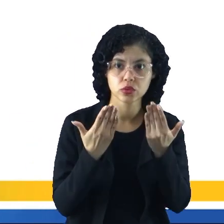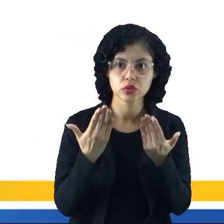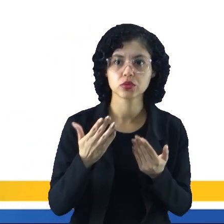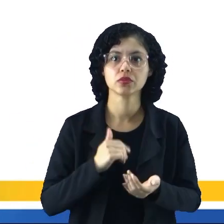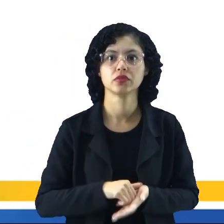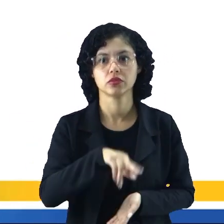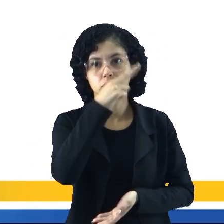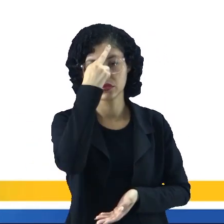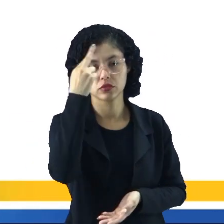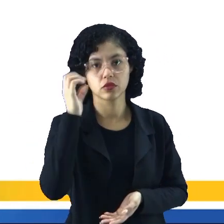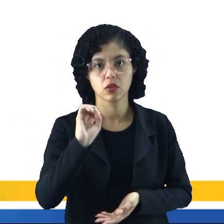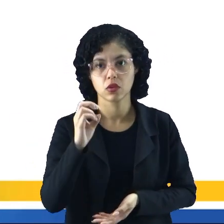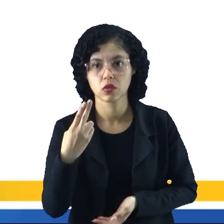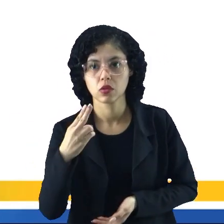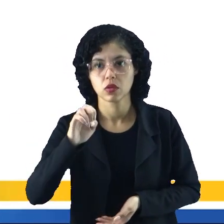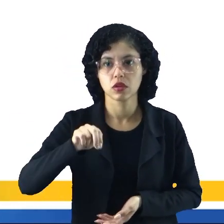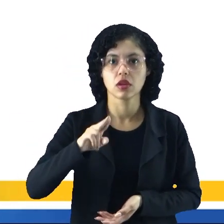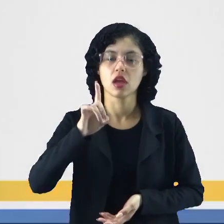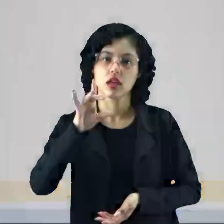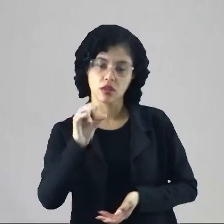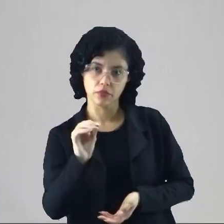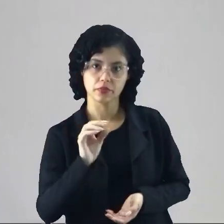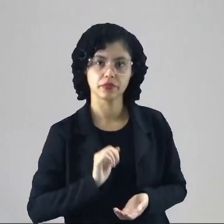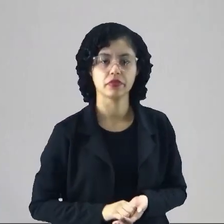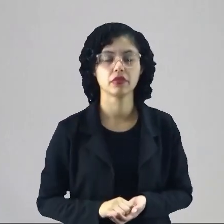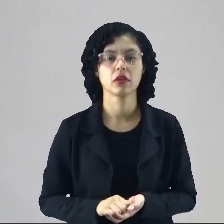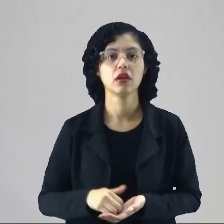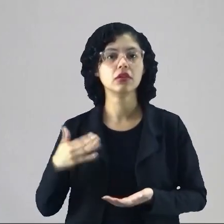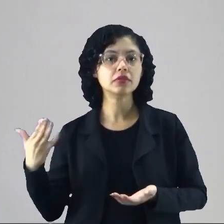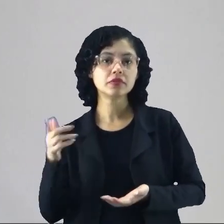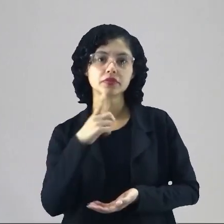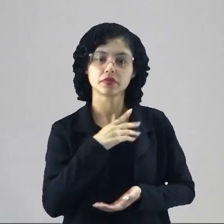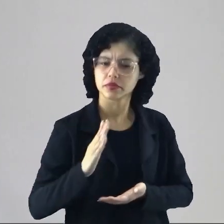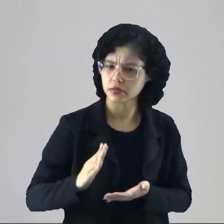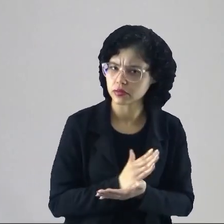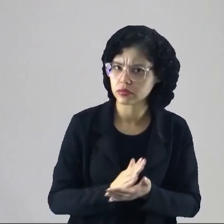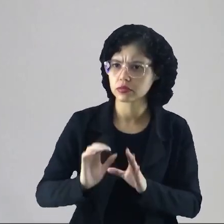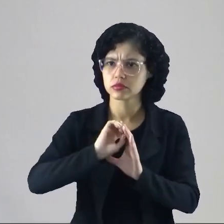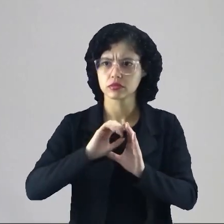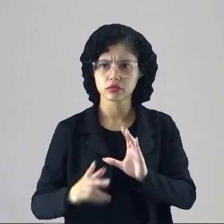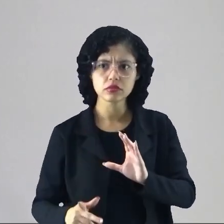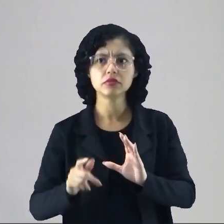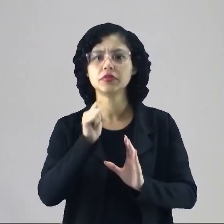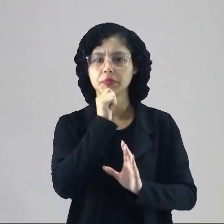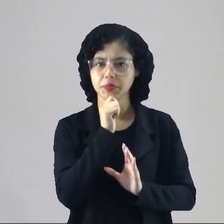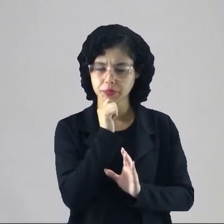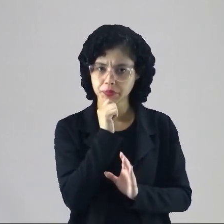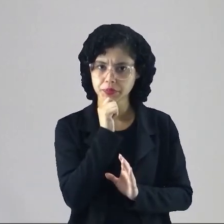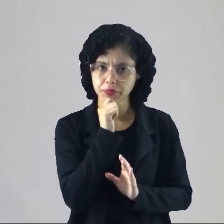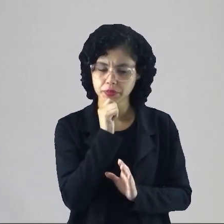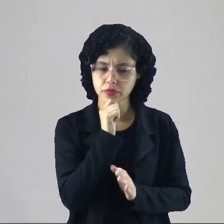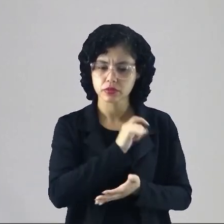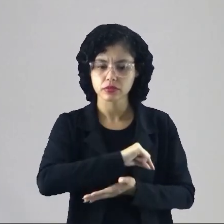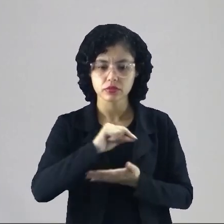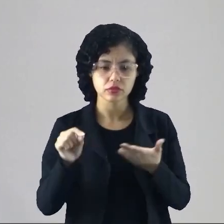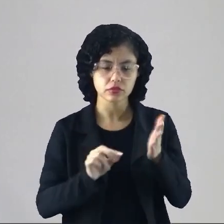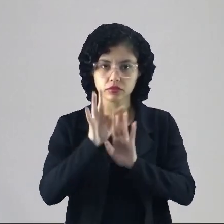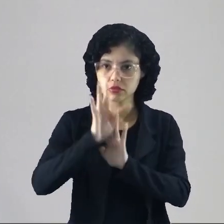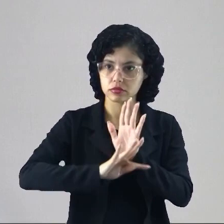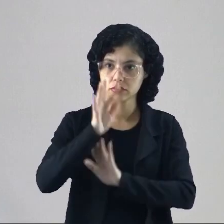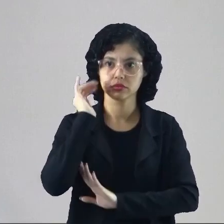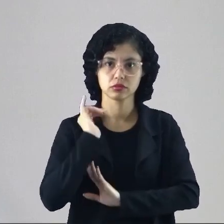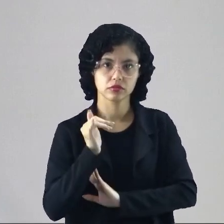história ou enredo então nós temos aqui algumas características do tipo textual